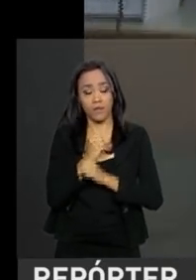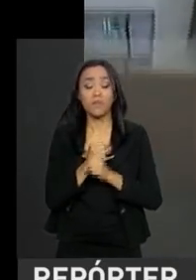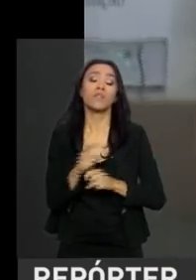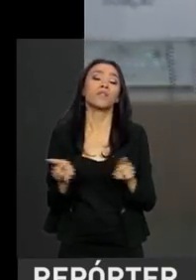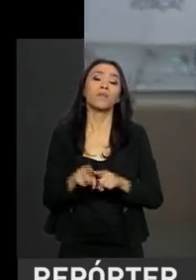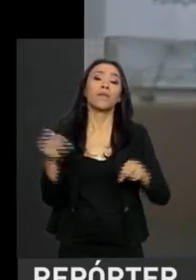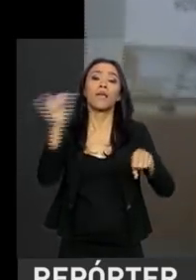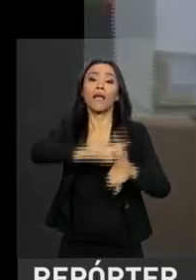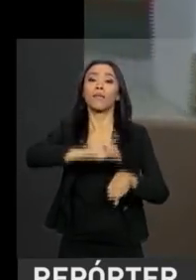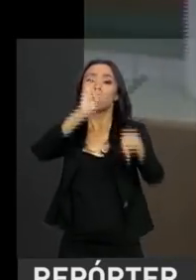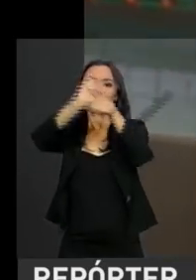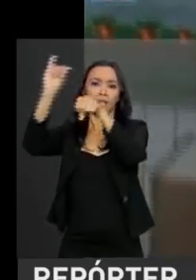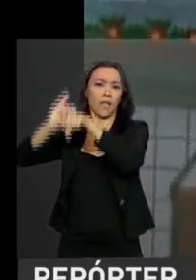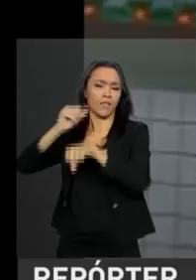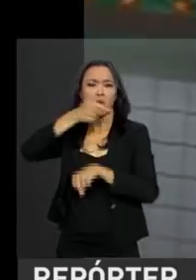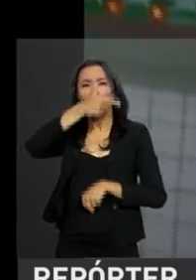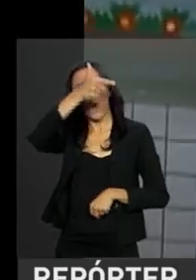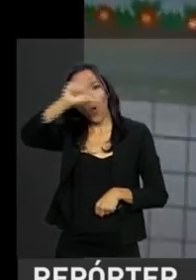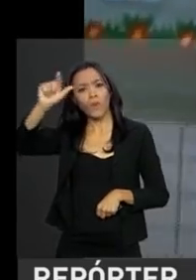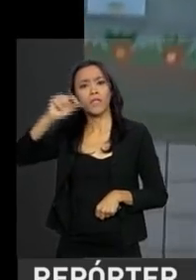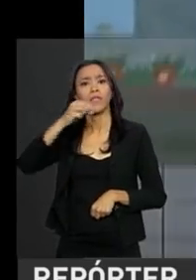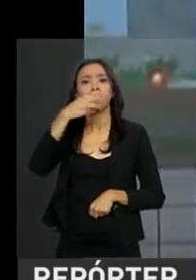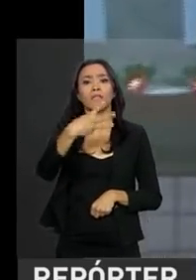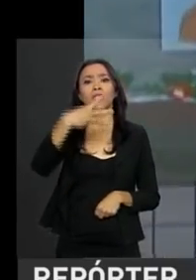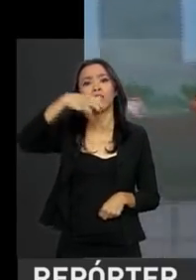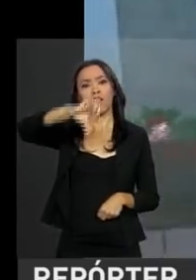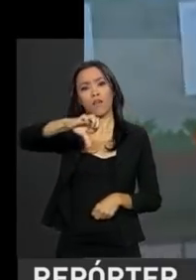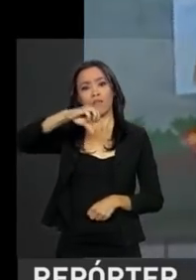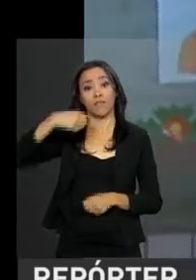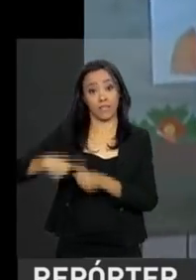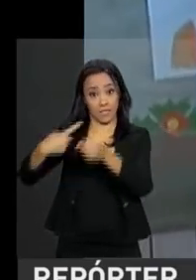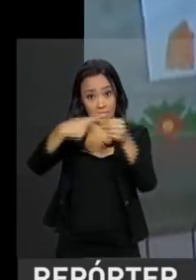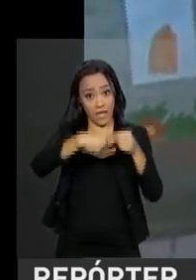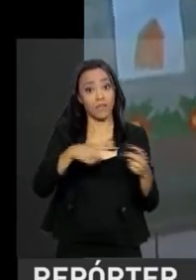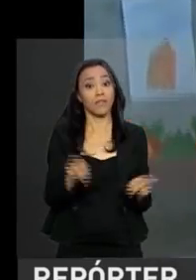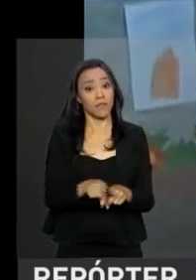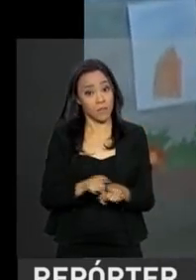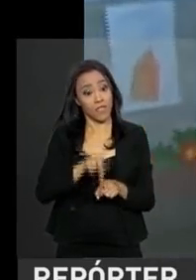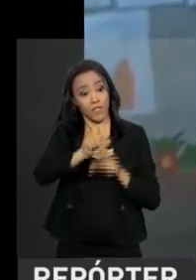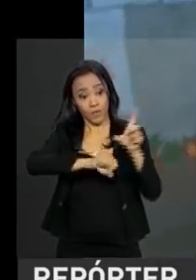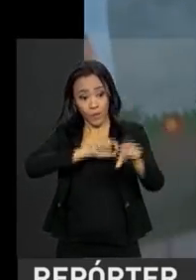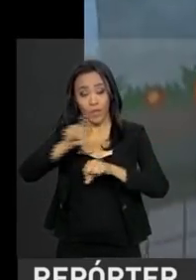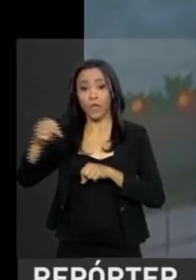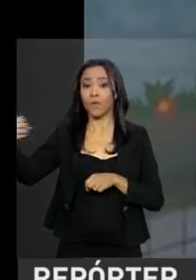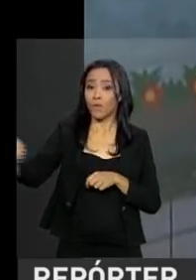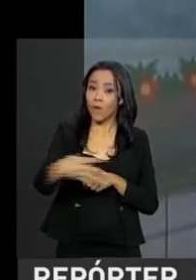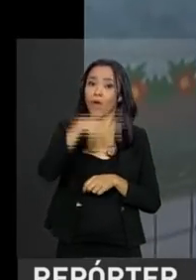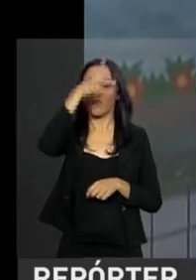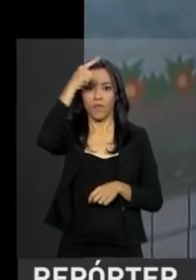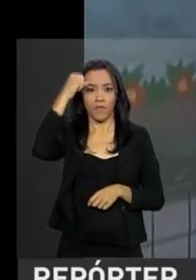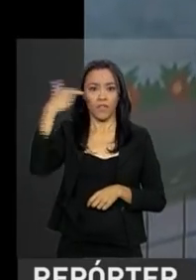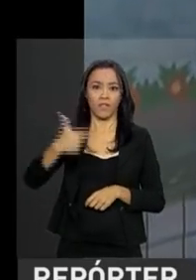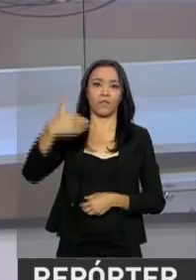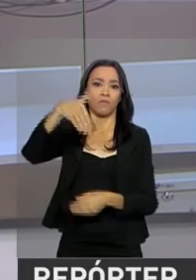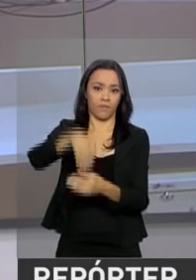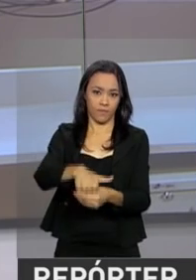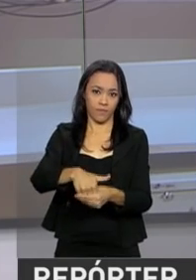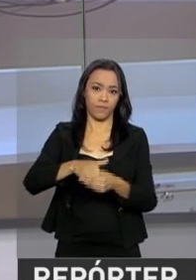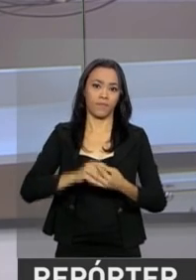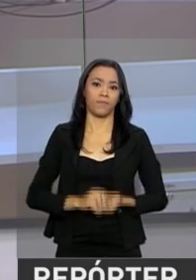das capitais outras 39 cidades do país também escolheram novos prefeitos em segundo